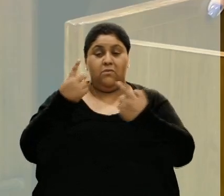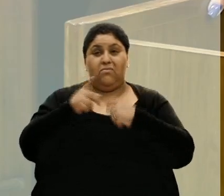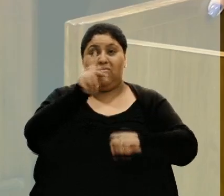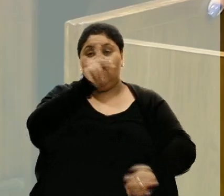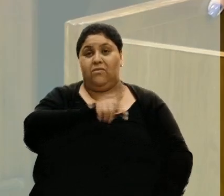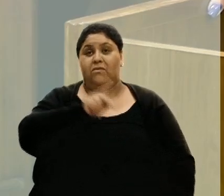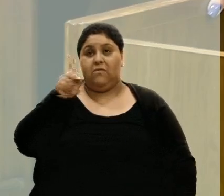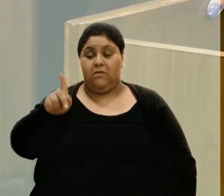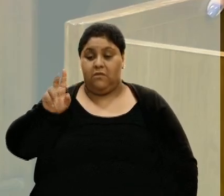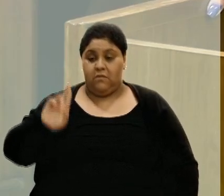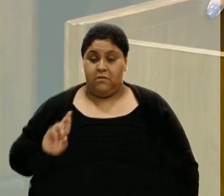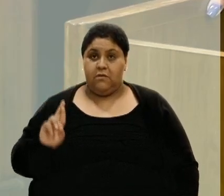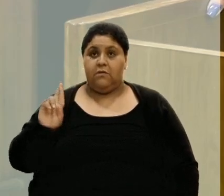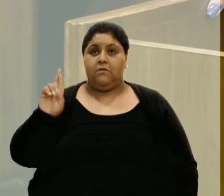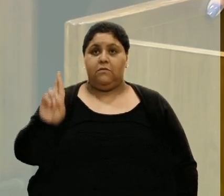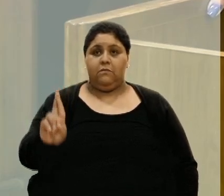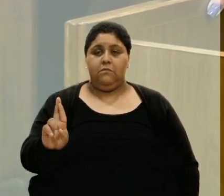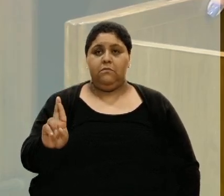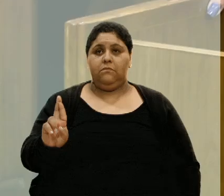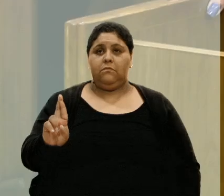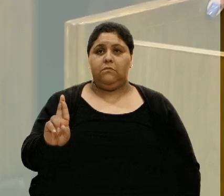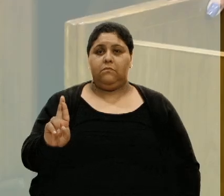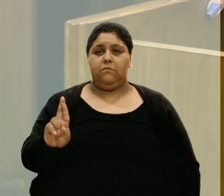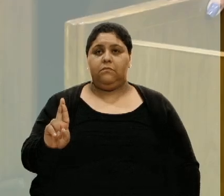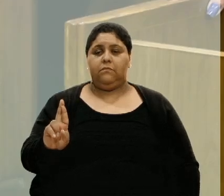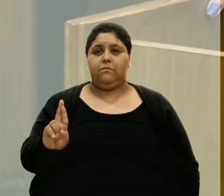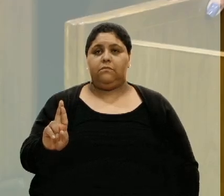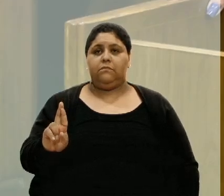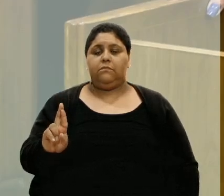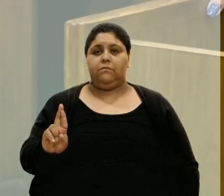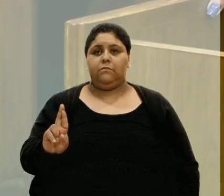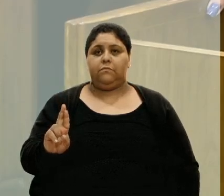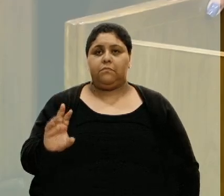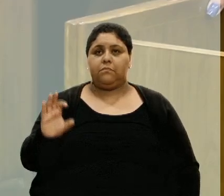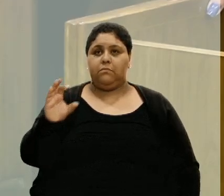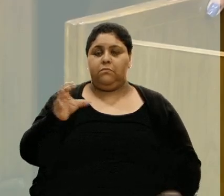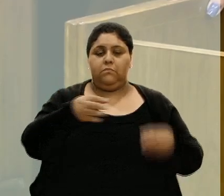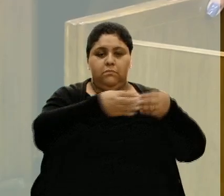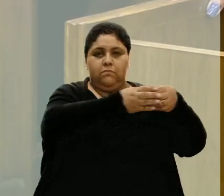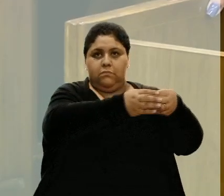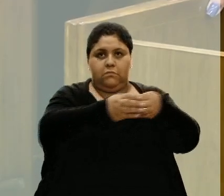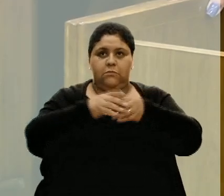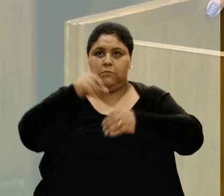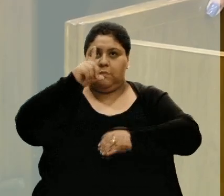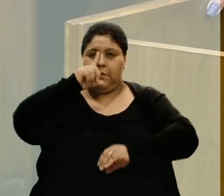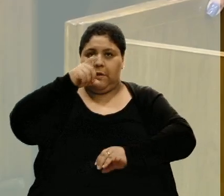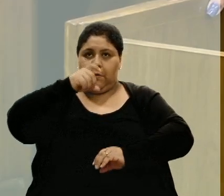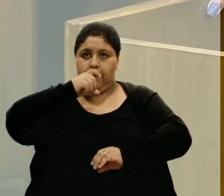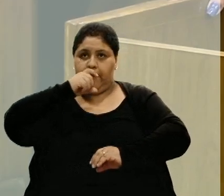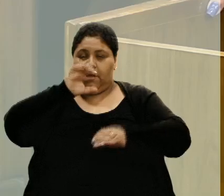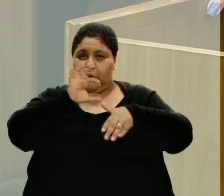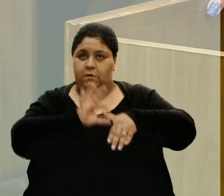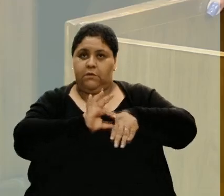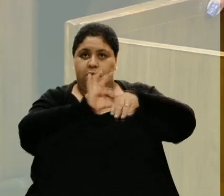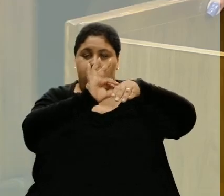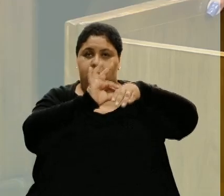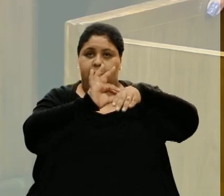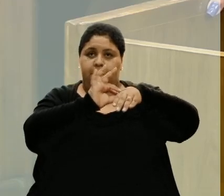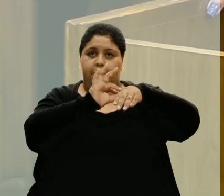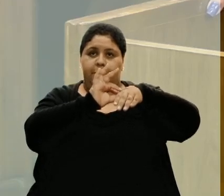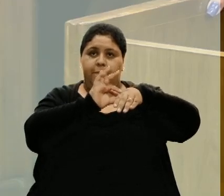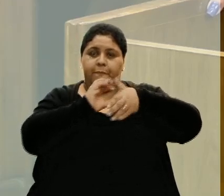o representante, a presidente do Conselho Escolar e do Círculo de Pais, Mães e Mestres, da